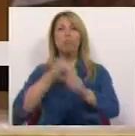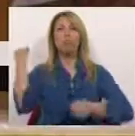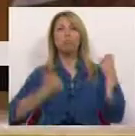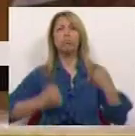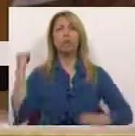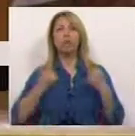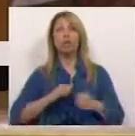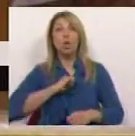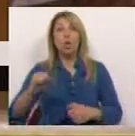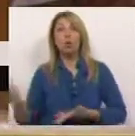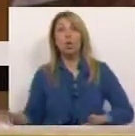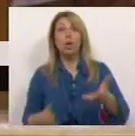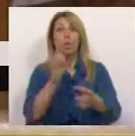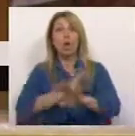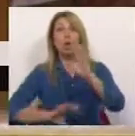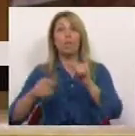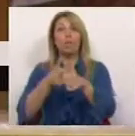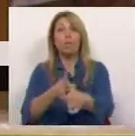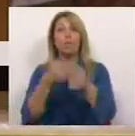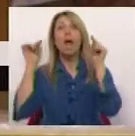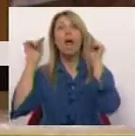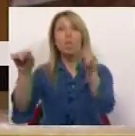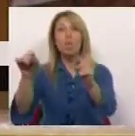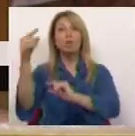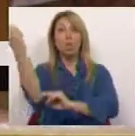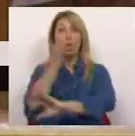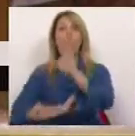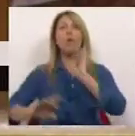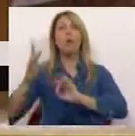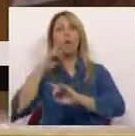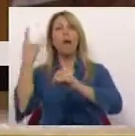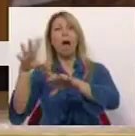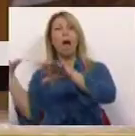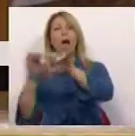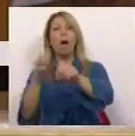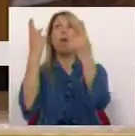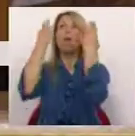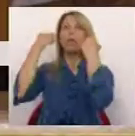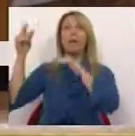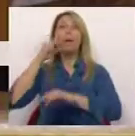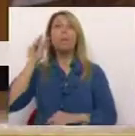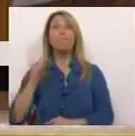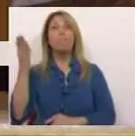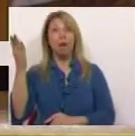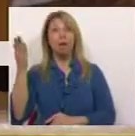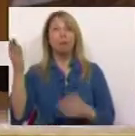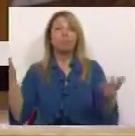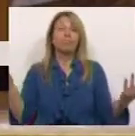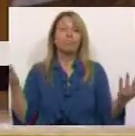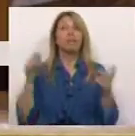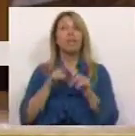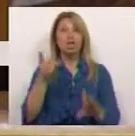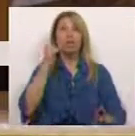contra o caminho que a Europa está a seguir. Acusam a União Europeia de estar dominada pela banca. E nós consideramos que esta